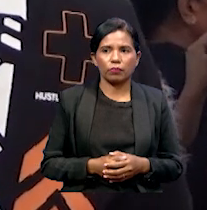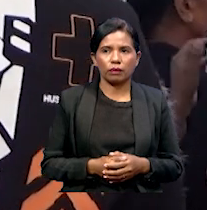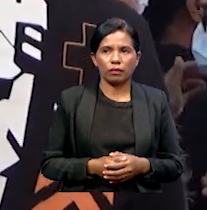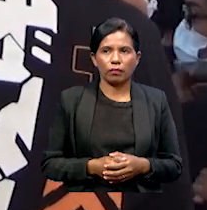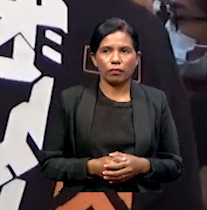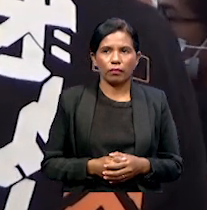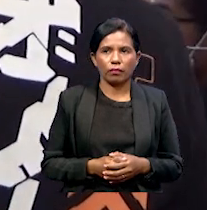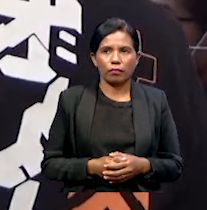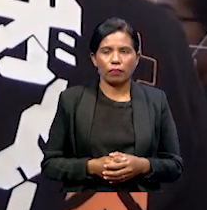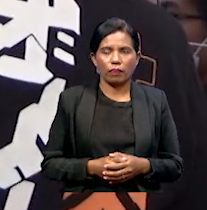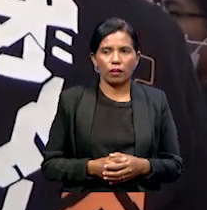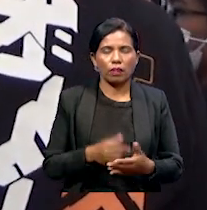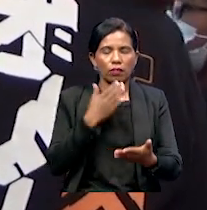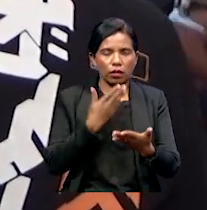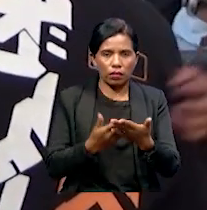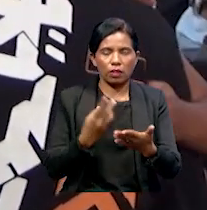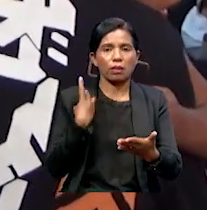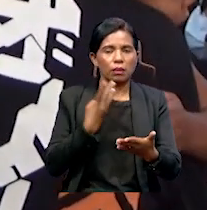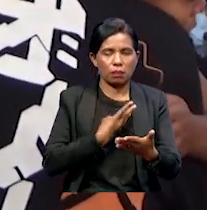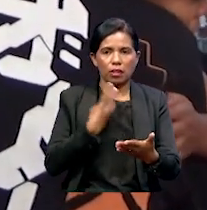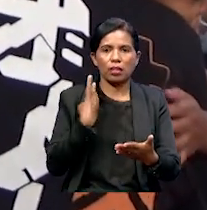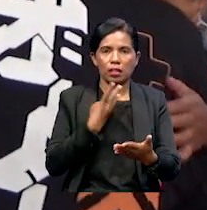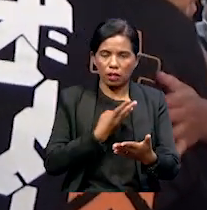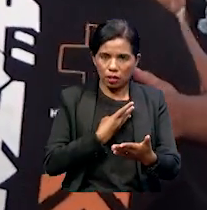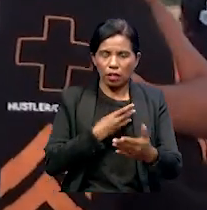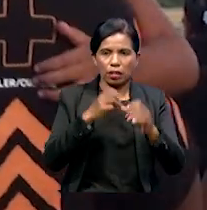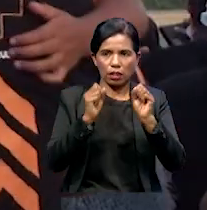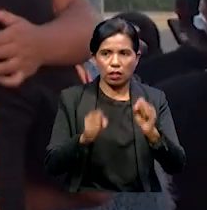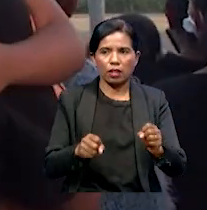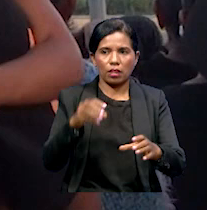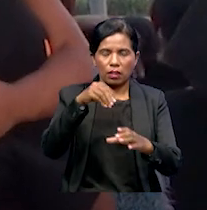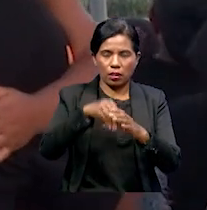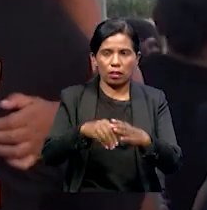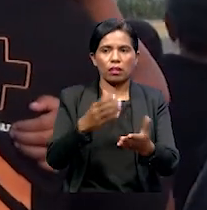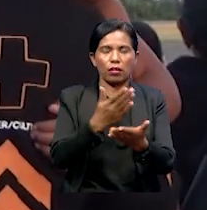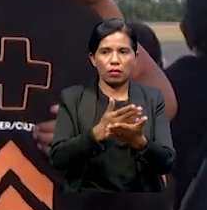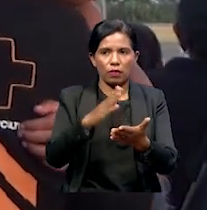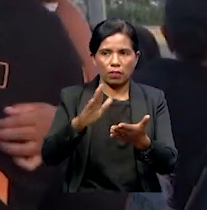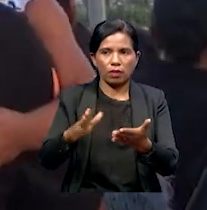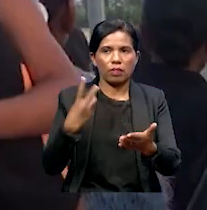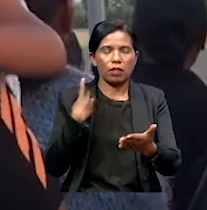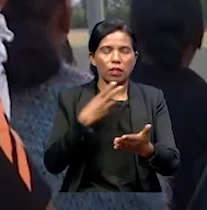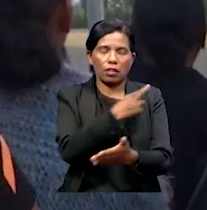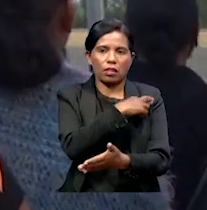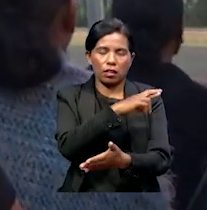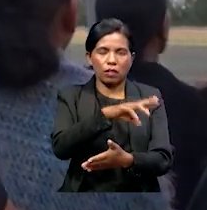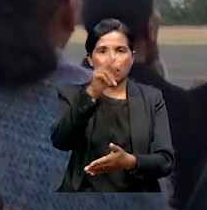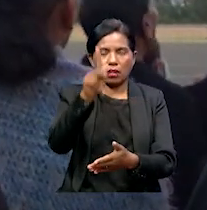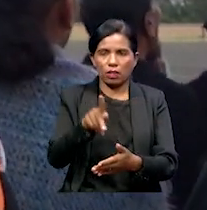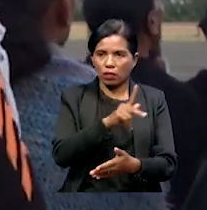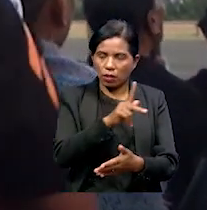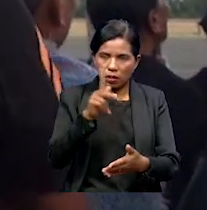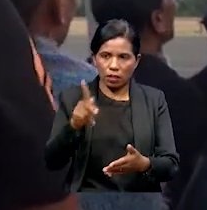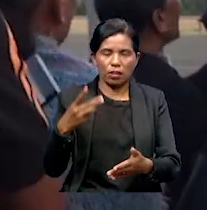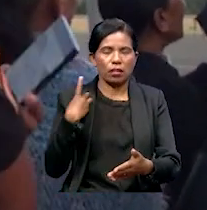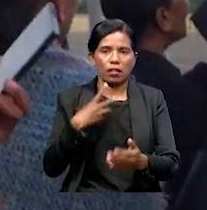Irene yak tebes baita atune ita bele adriano habela yuta itene rezam katolika ilio iha